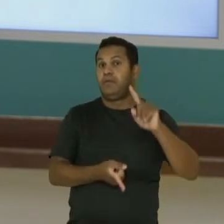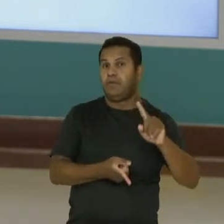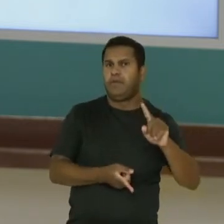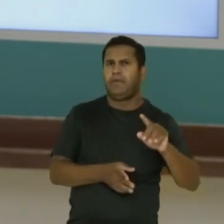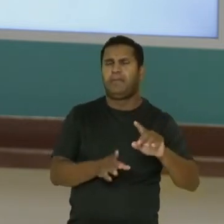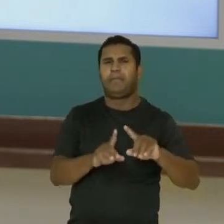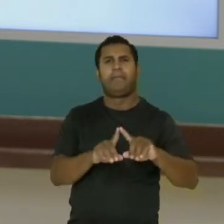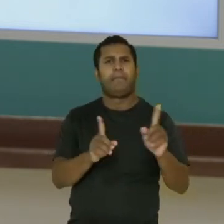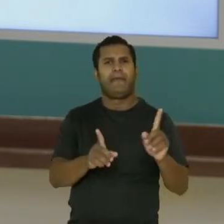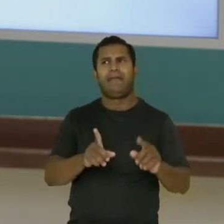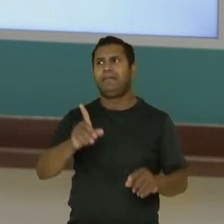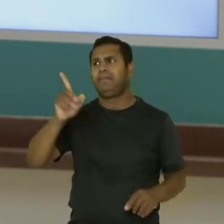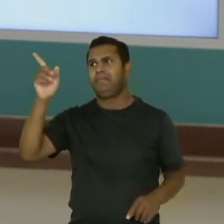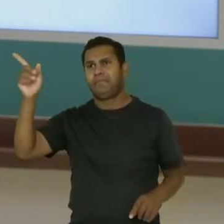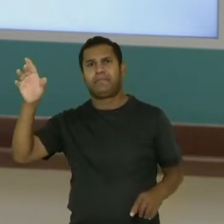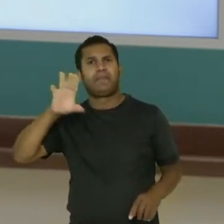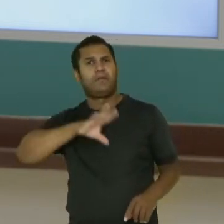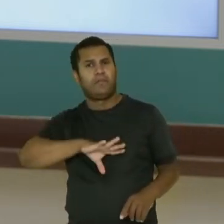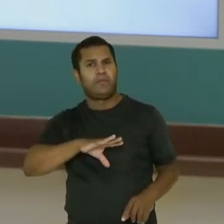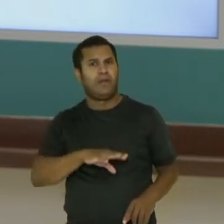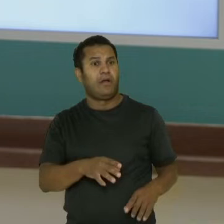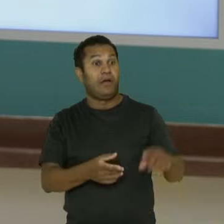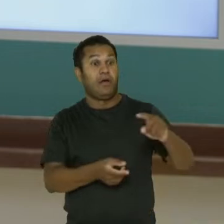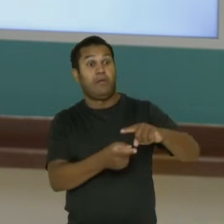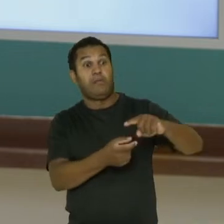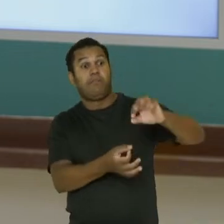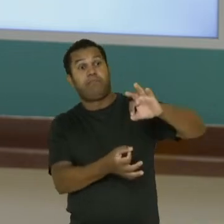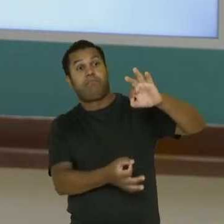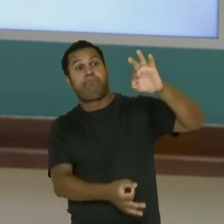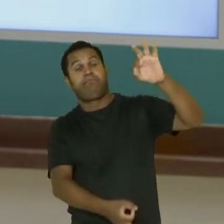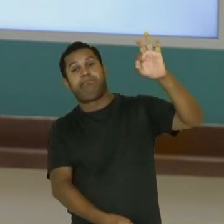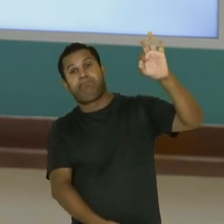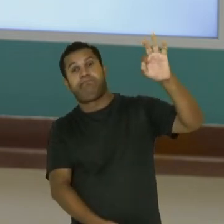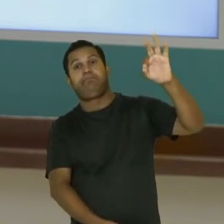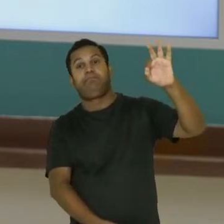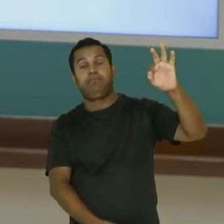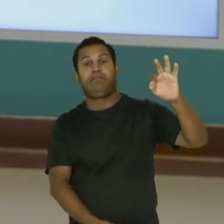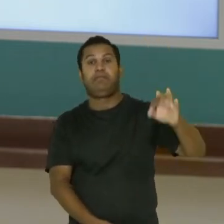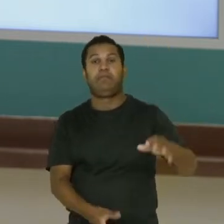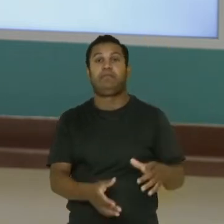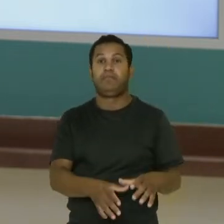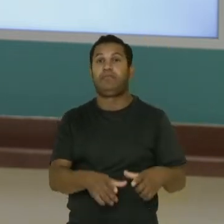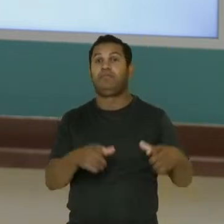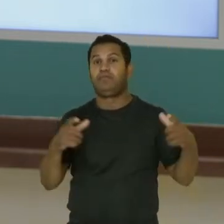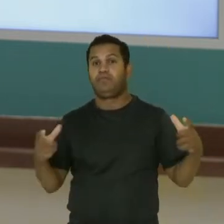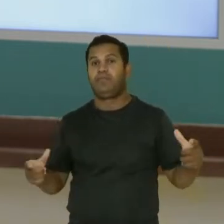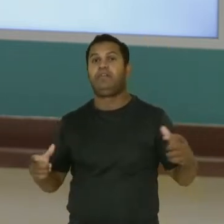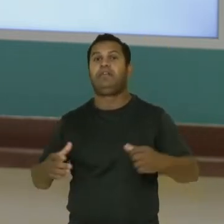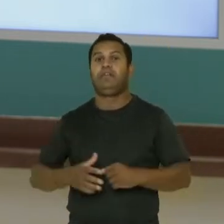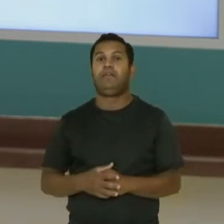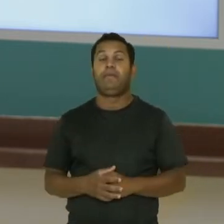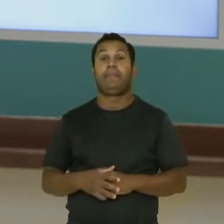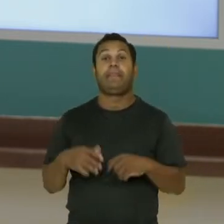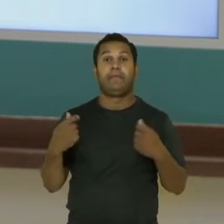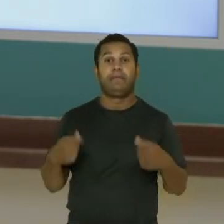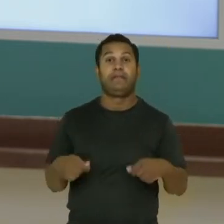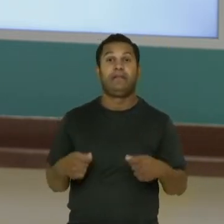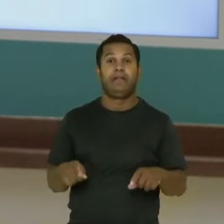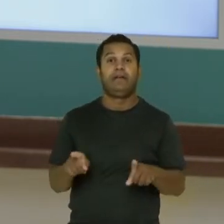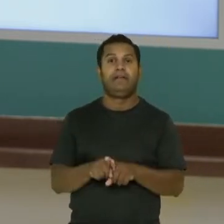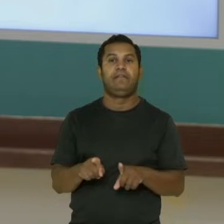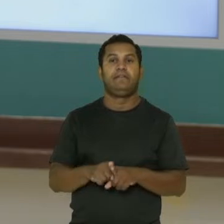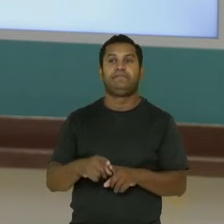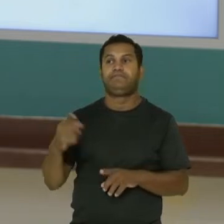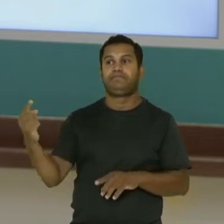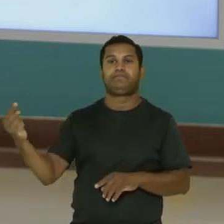uma imensa porção de terras e era necessário subdividir ali para cuidar melhor dos recursos dessa área,